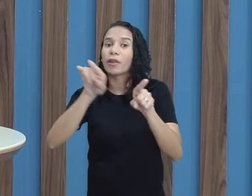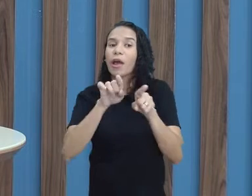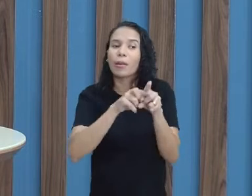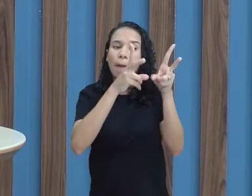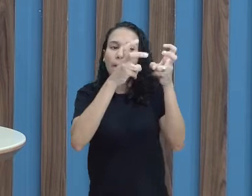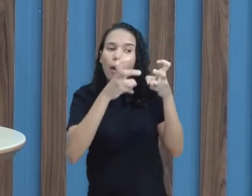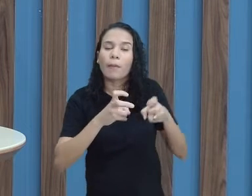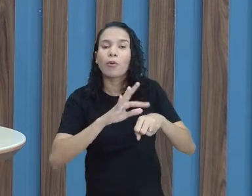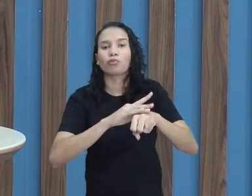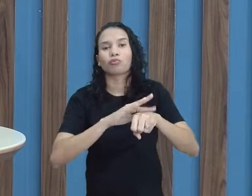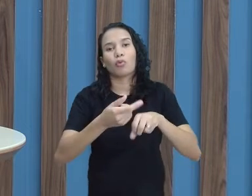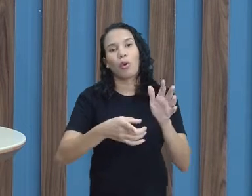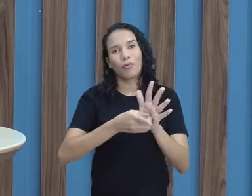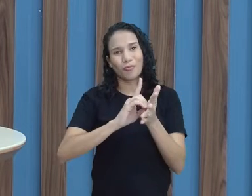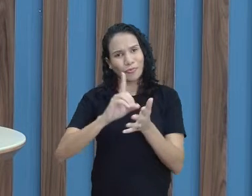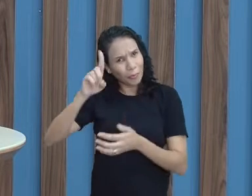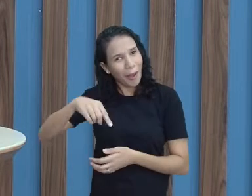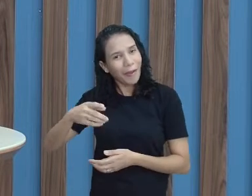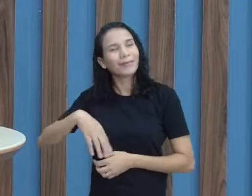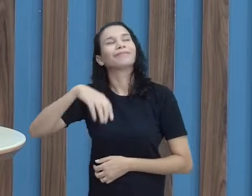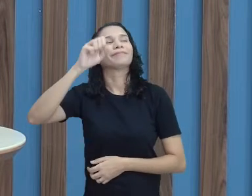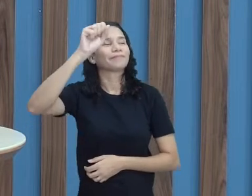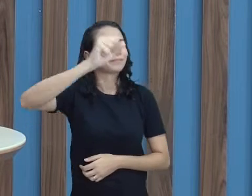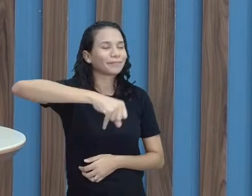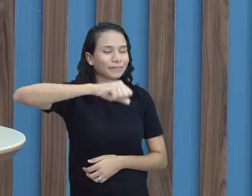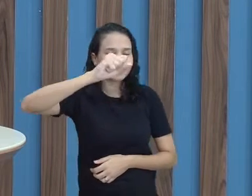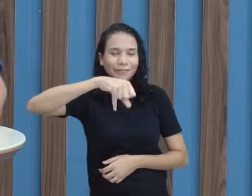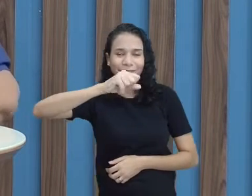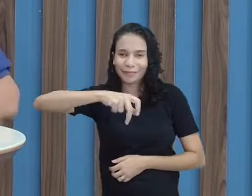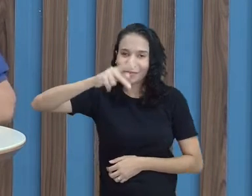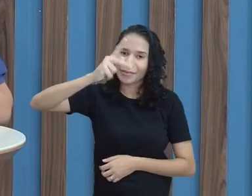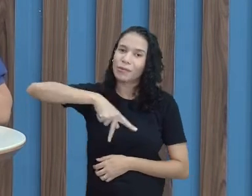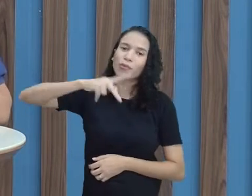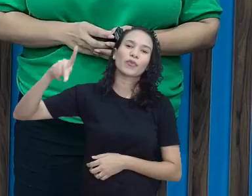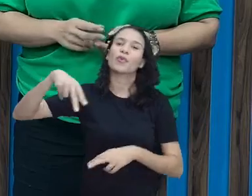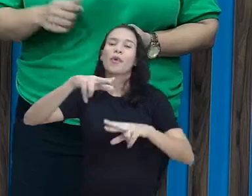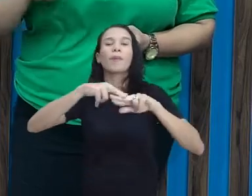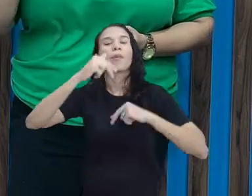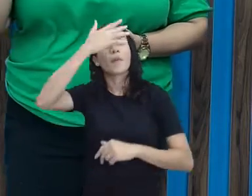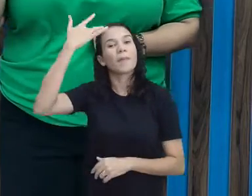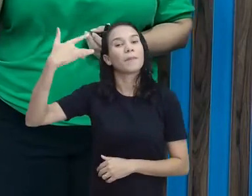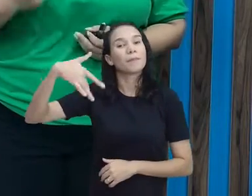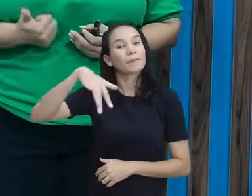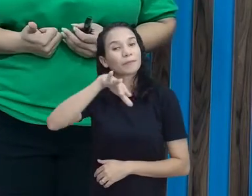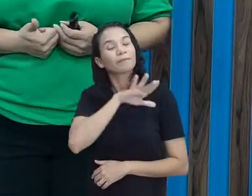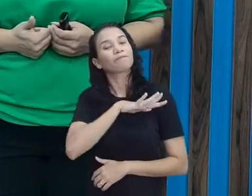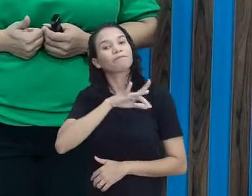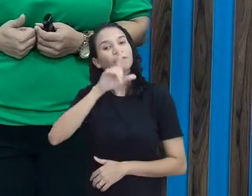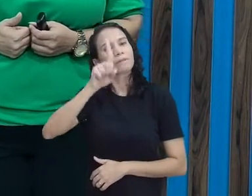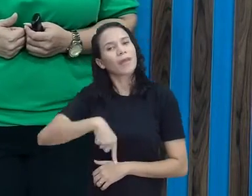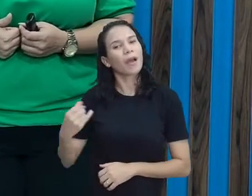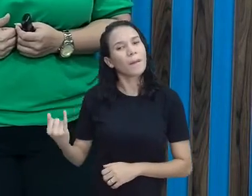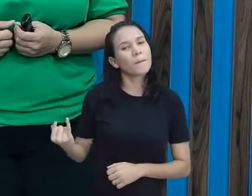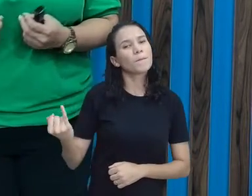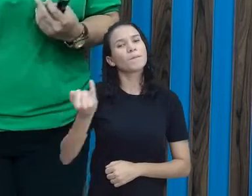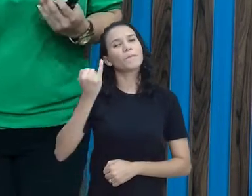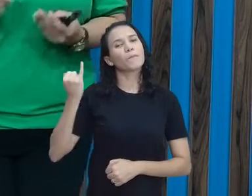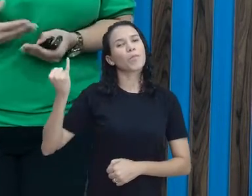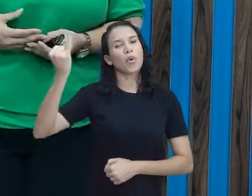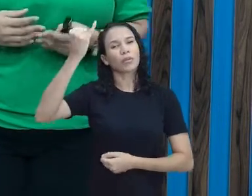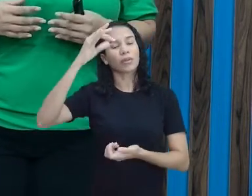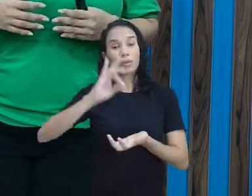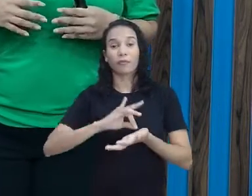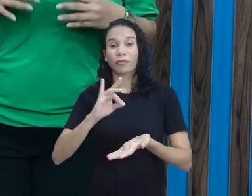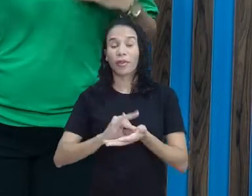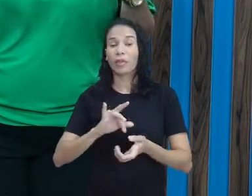dessas doenças. Não é, professora Carol? Exatamente, professora Isabel. Então, ó, pessoal, é muito importante